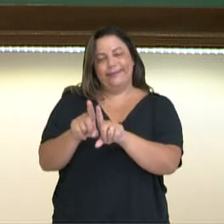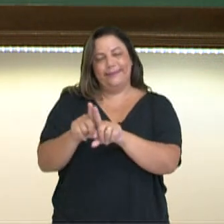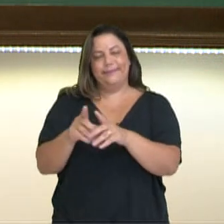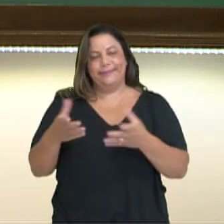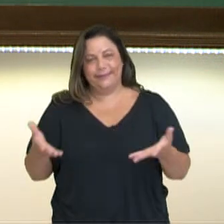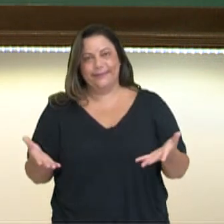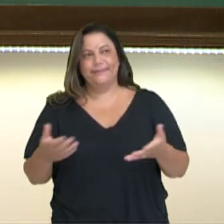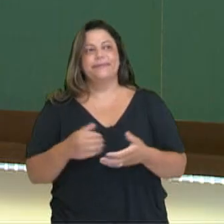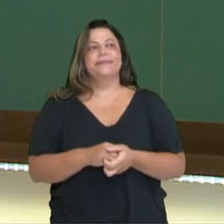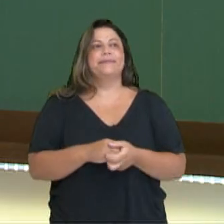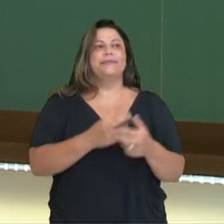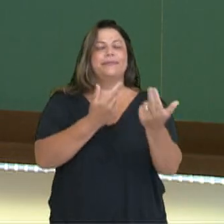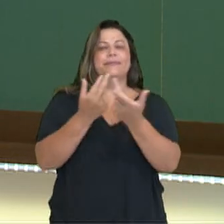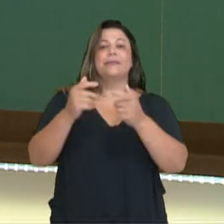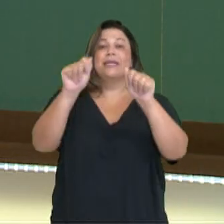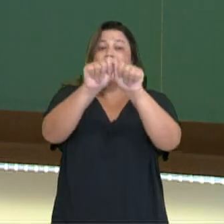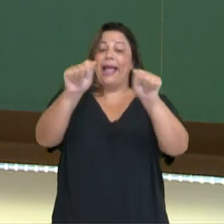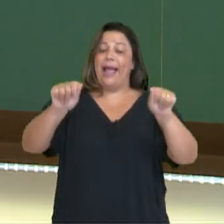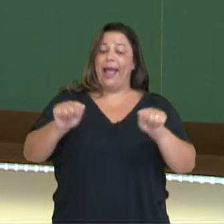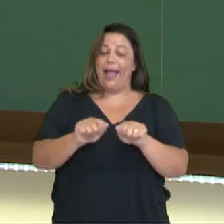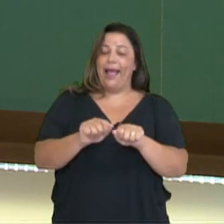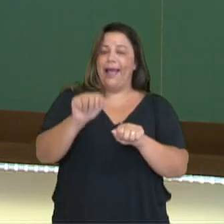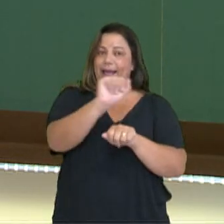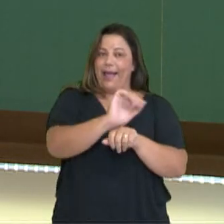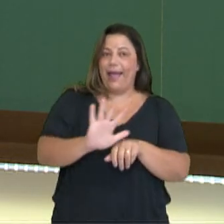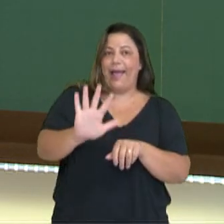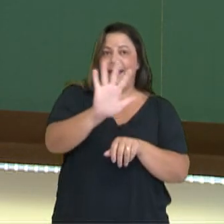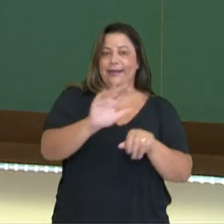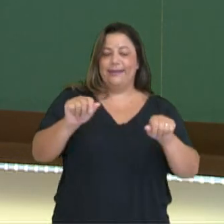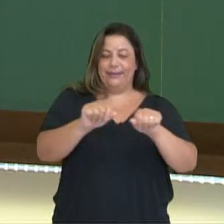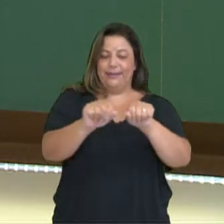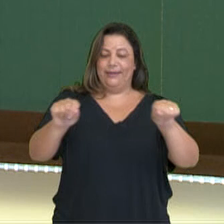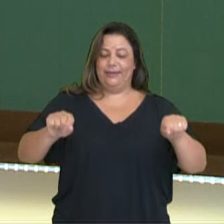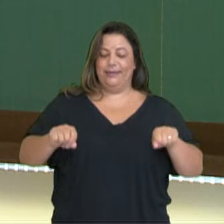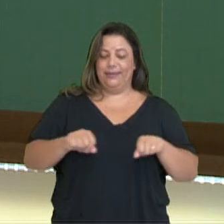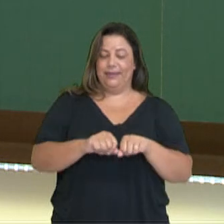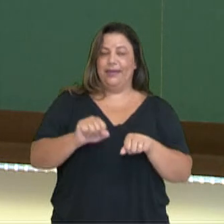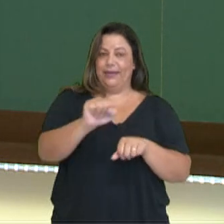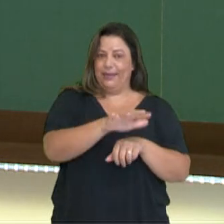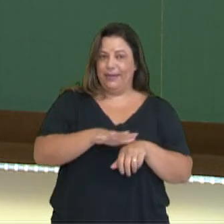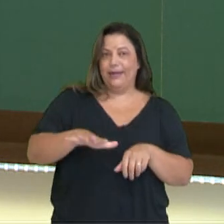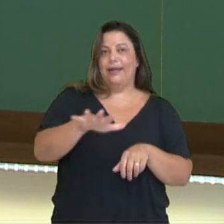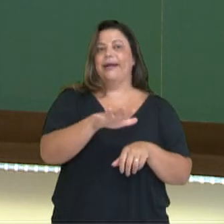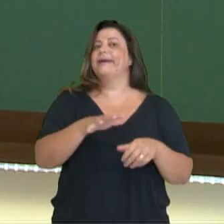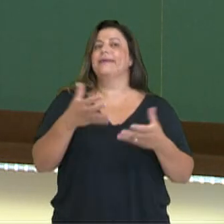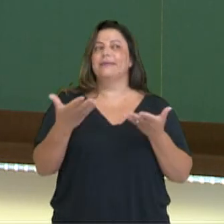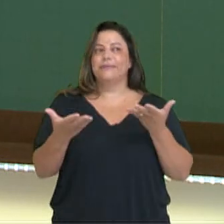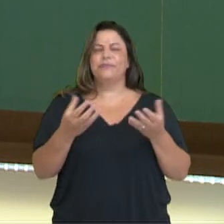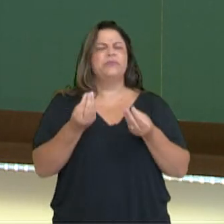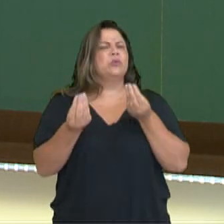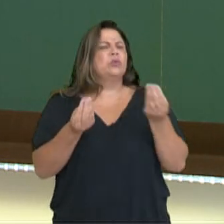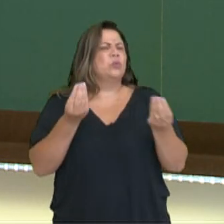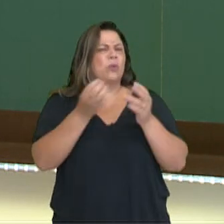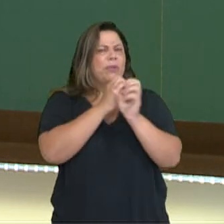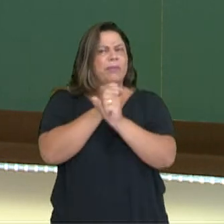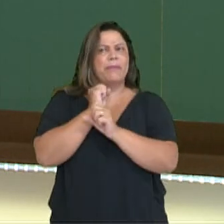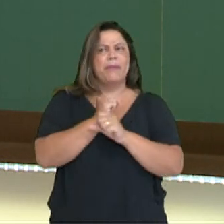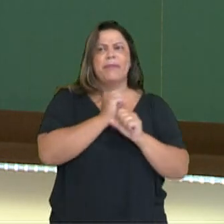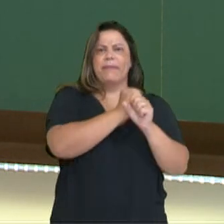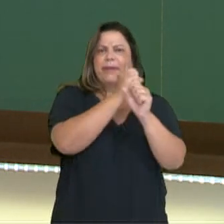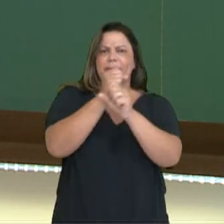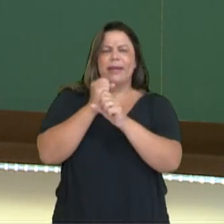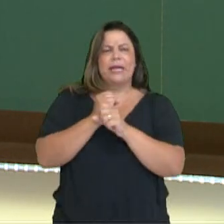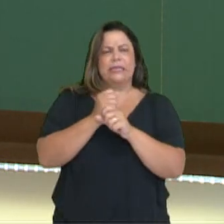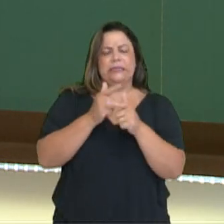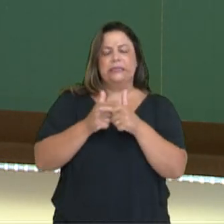E a área? A área é a medida da superfície. Tá? Nesse caso, o que eu fiz? Para eu calcular a medida da área desse retângulo, eu